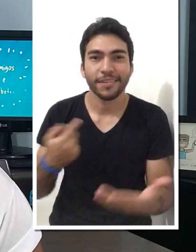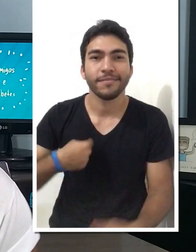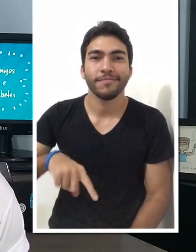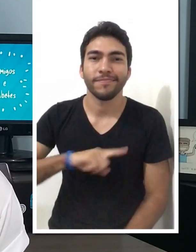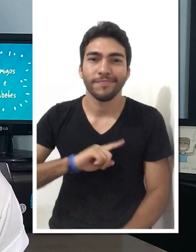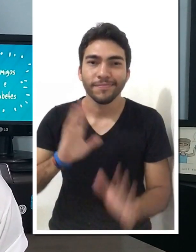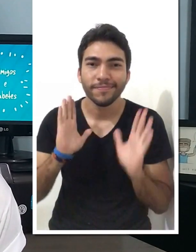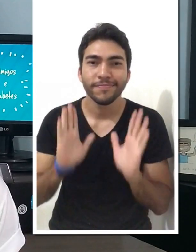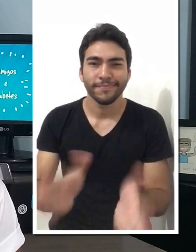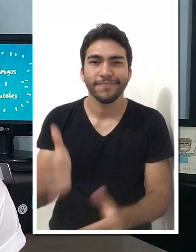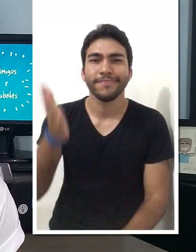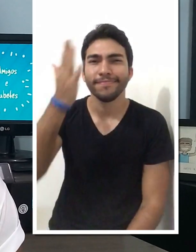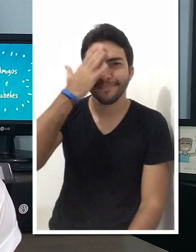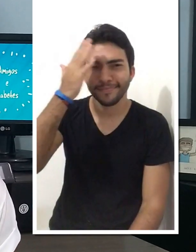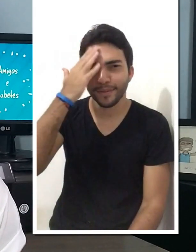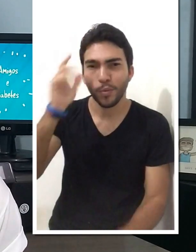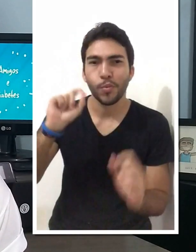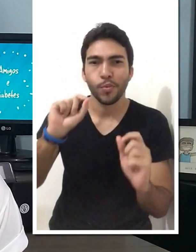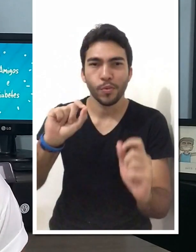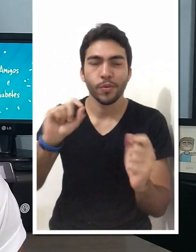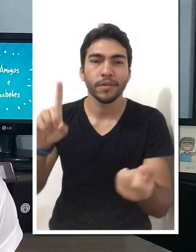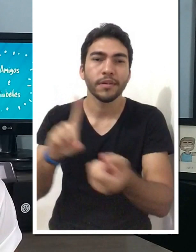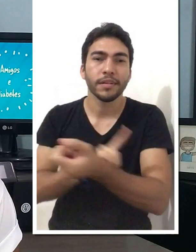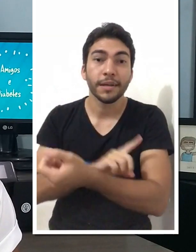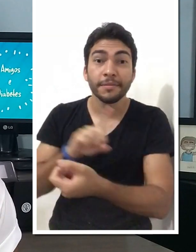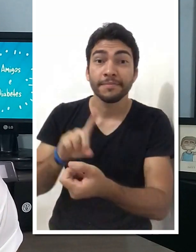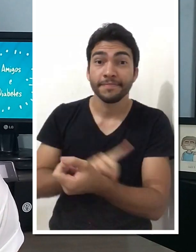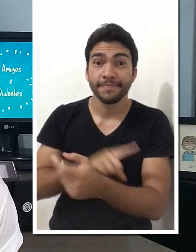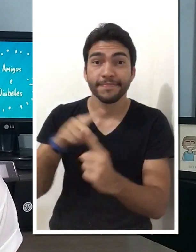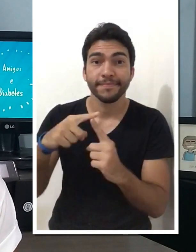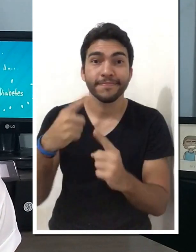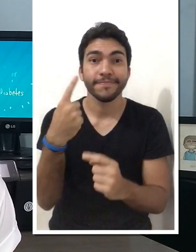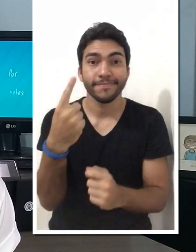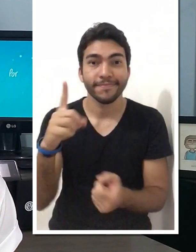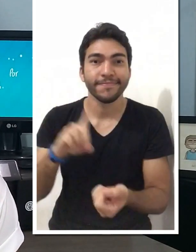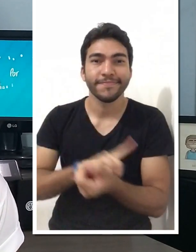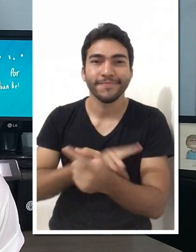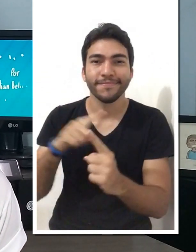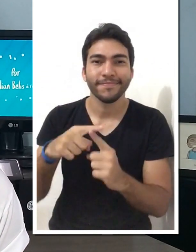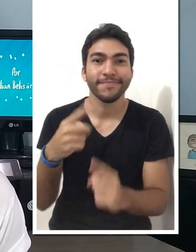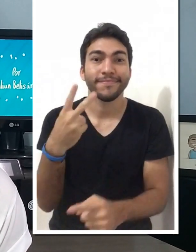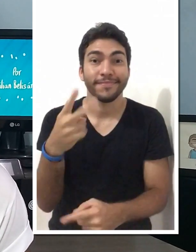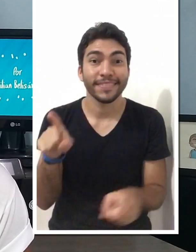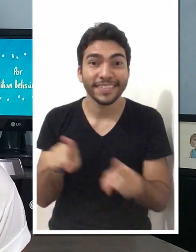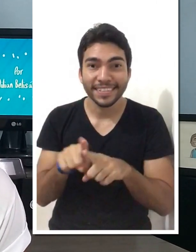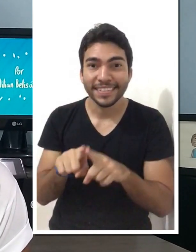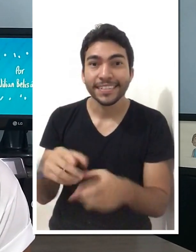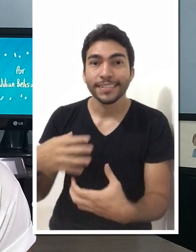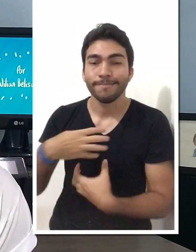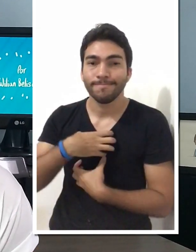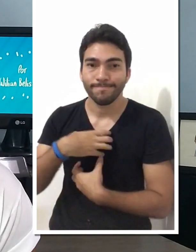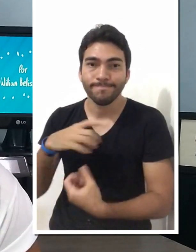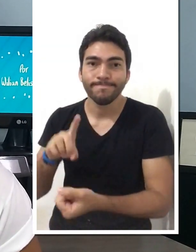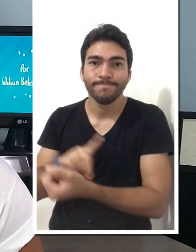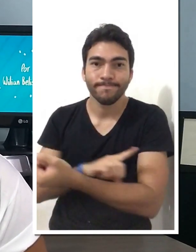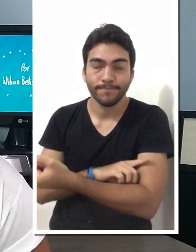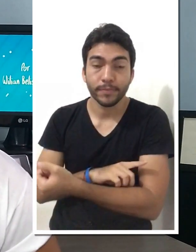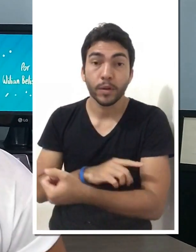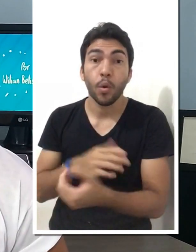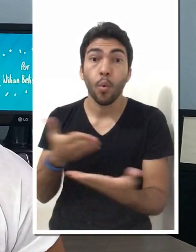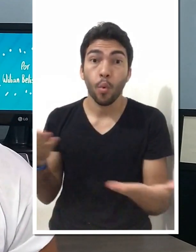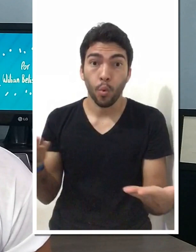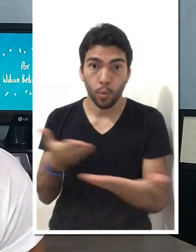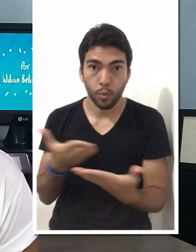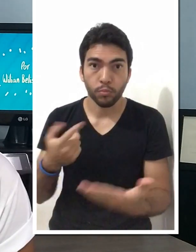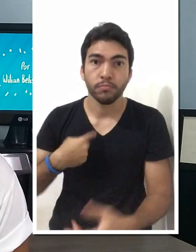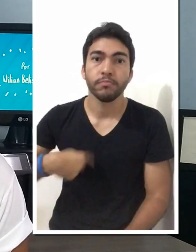Que a gente já sabe o que é o diabetes. Diabetes tipo 1, tipo 2 e quais são os sintomas? No vídeo de hoje nós vamos